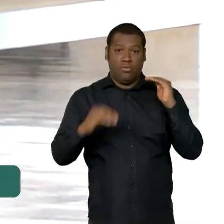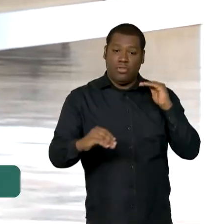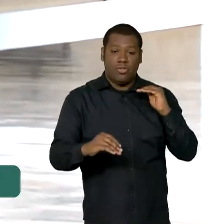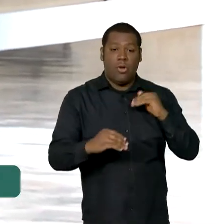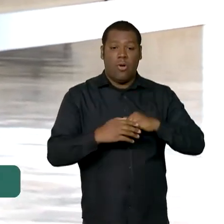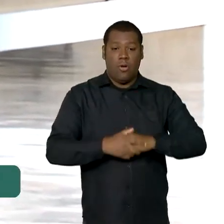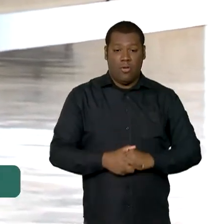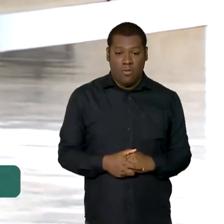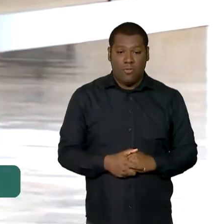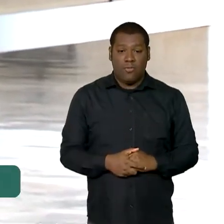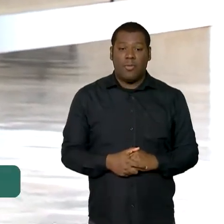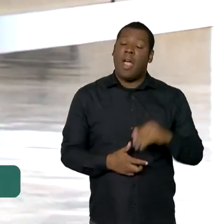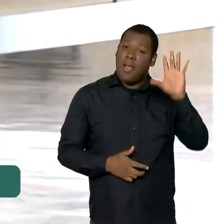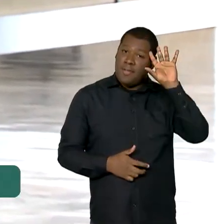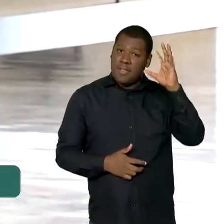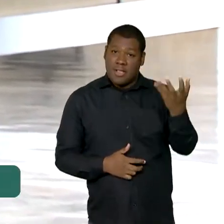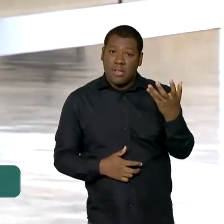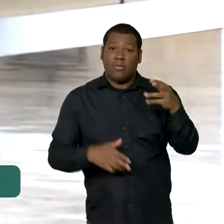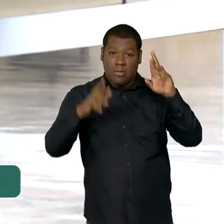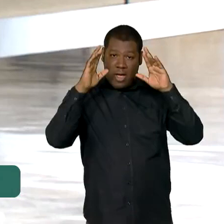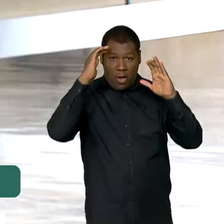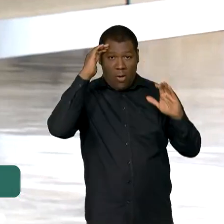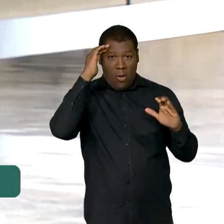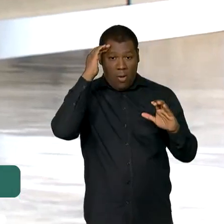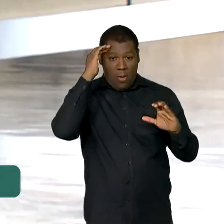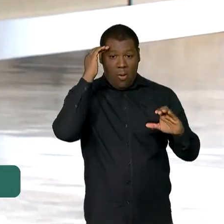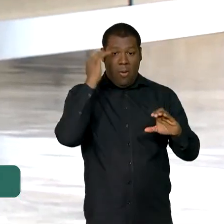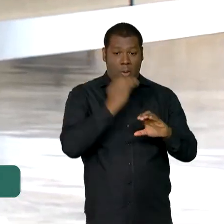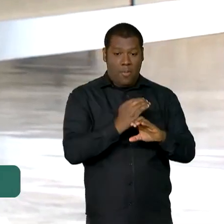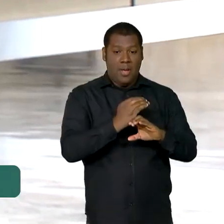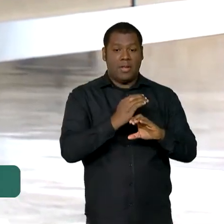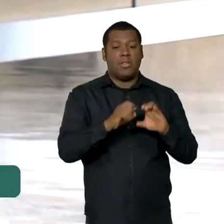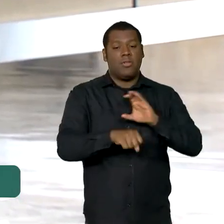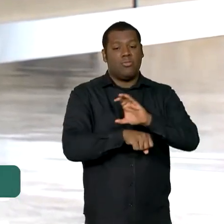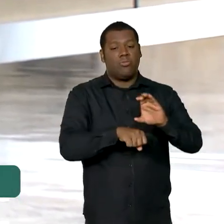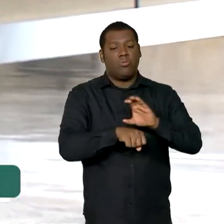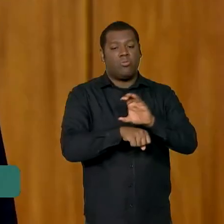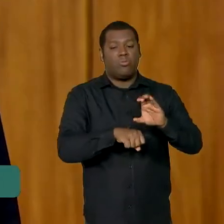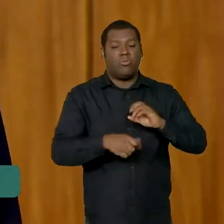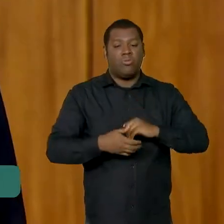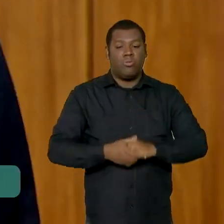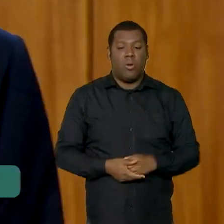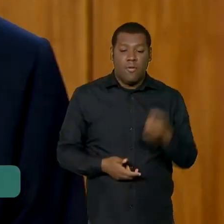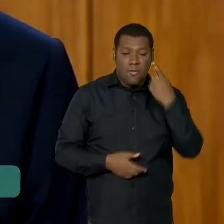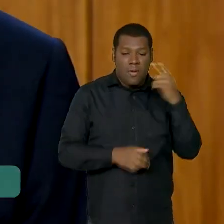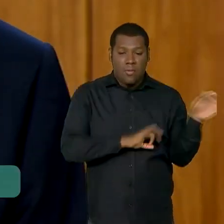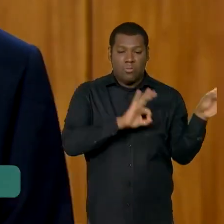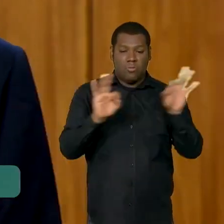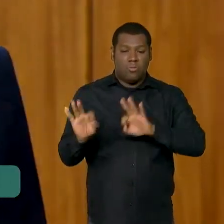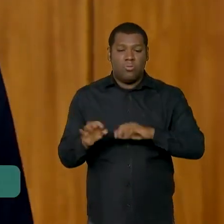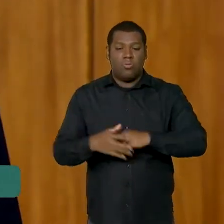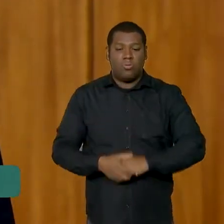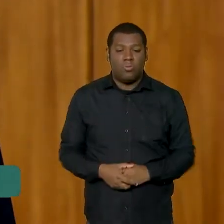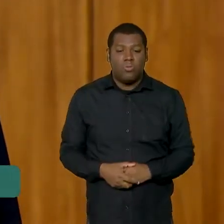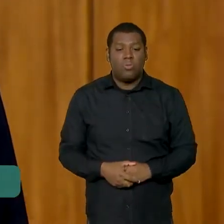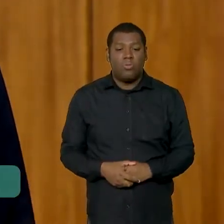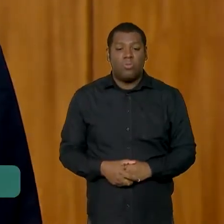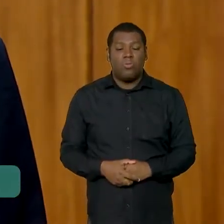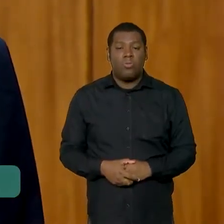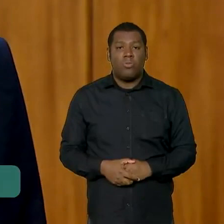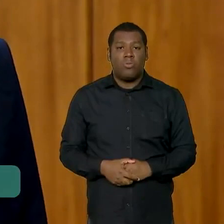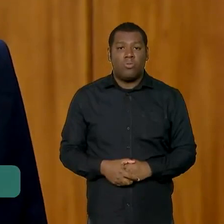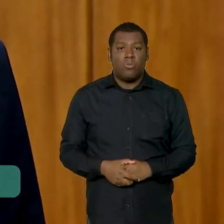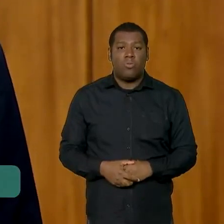decisão foi em respeito à Constituição Federal. Vamos acompanhar então o que ele disse. Nós entendemos que a